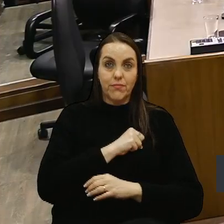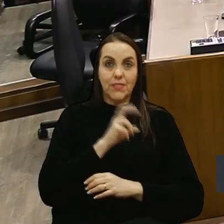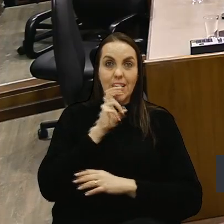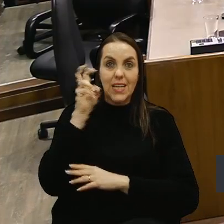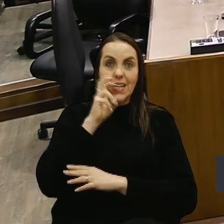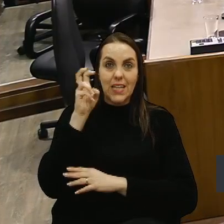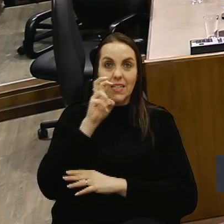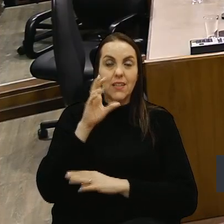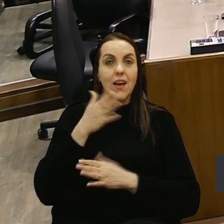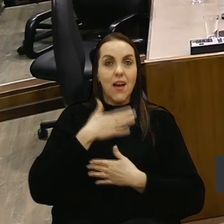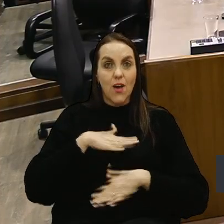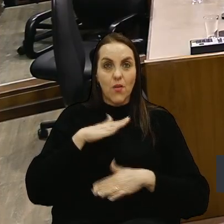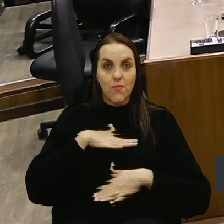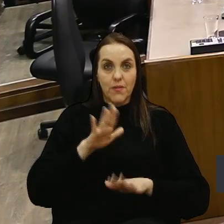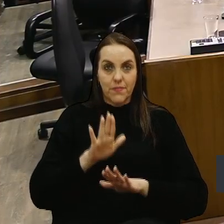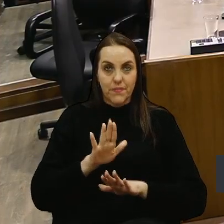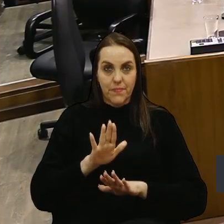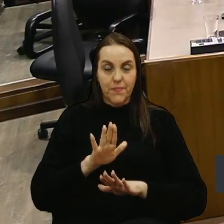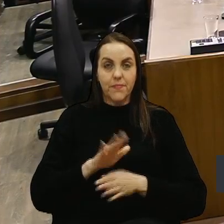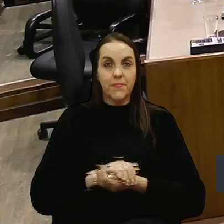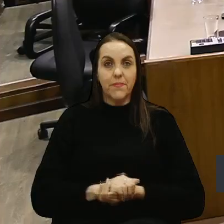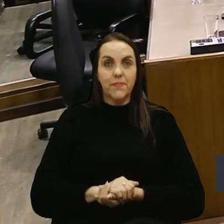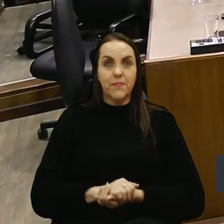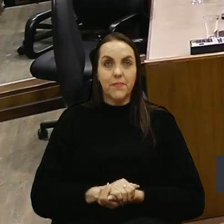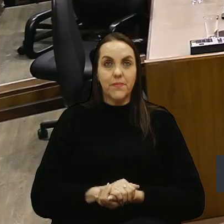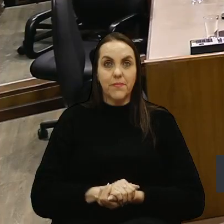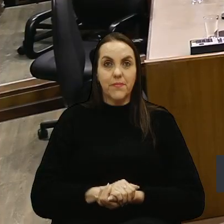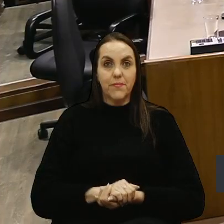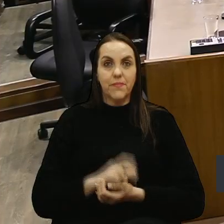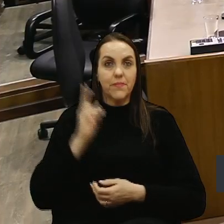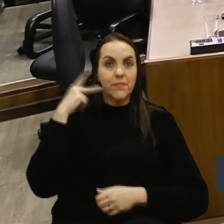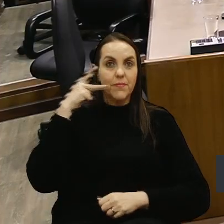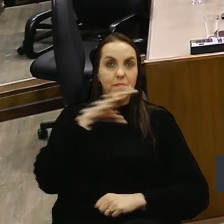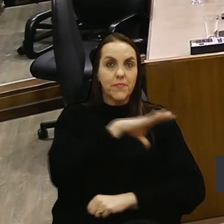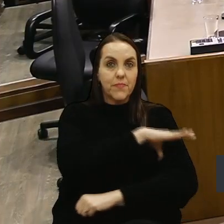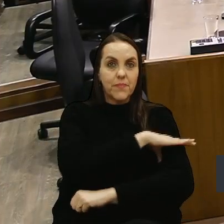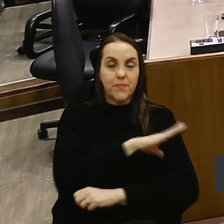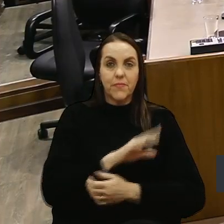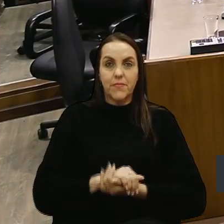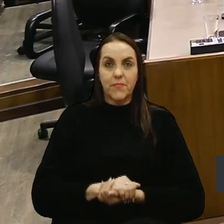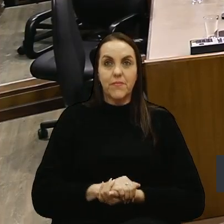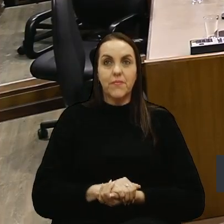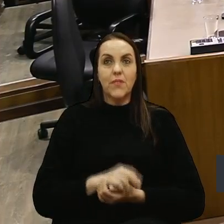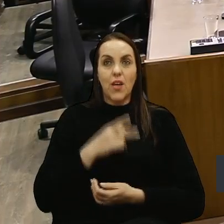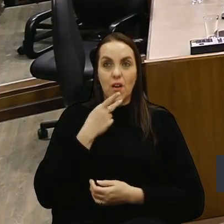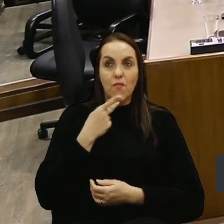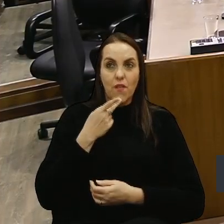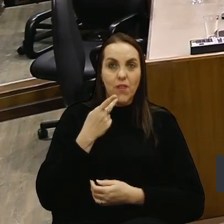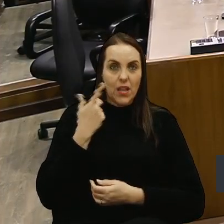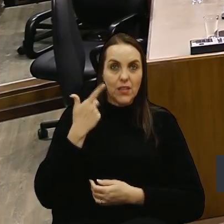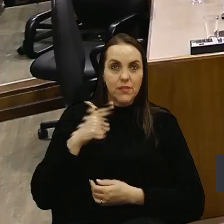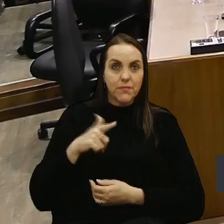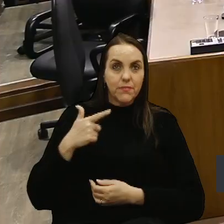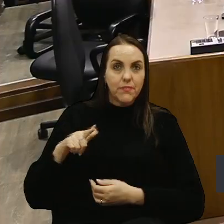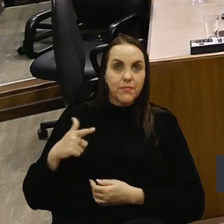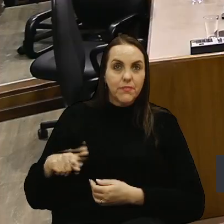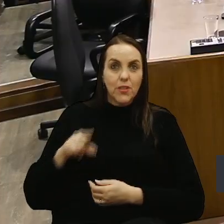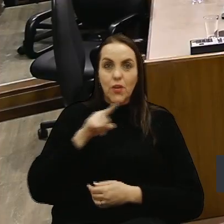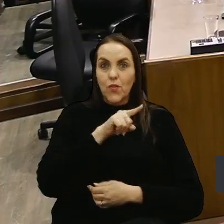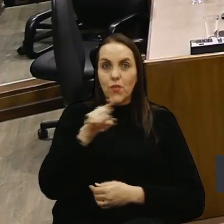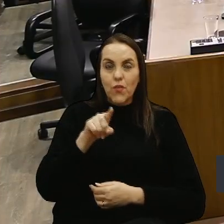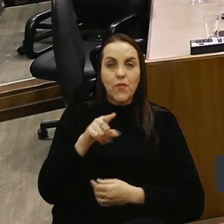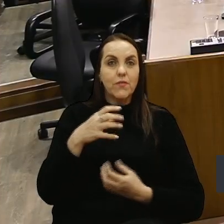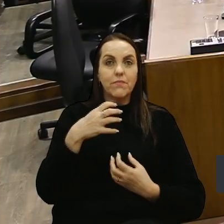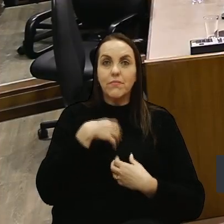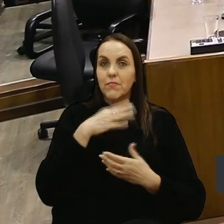Calma. Calma. Vereador Ramon, não vai ser nem o senhor. Quantas vezes eu vou ter que dizer que não vai ser o senhor nem ninguém que vai dizer como que eu